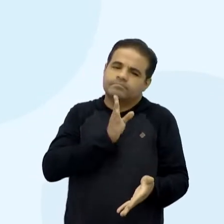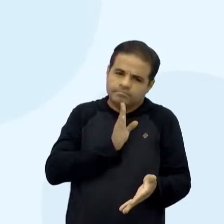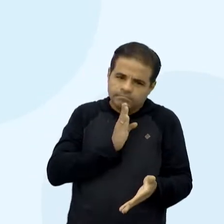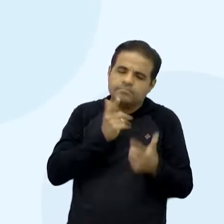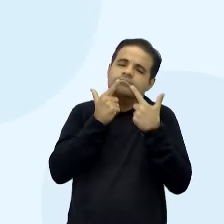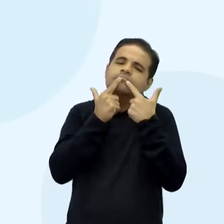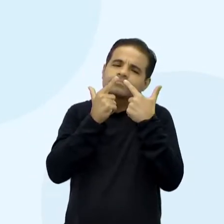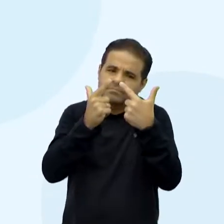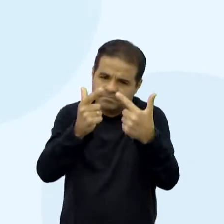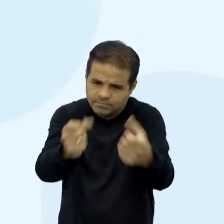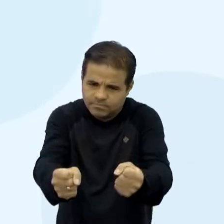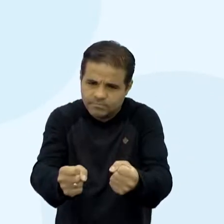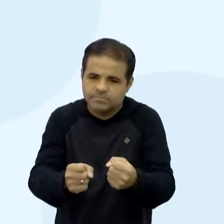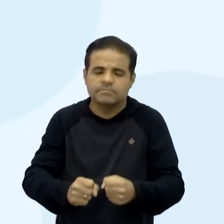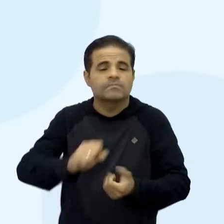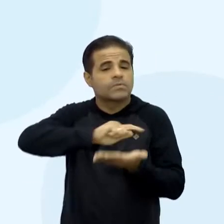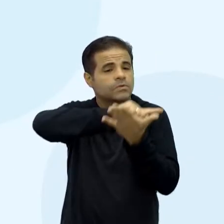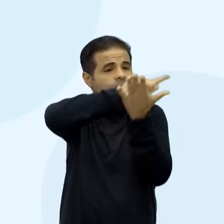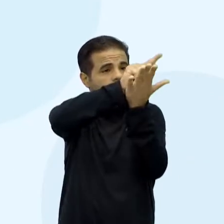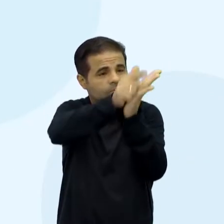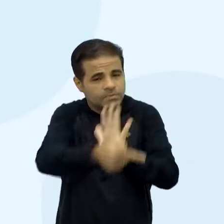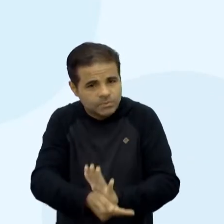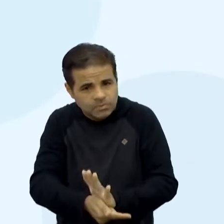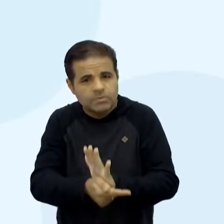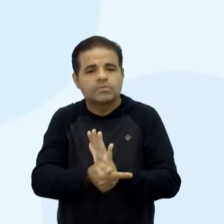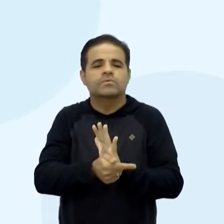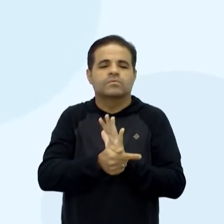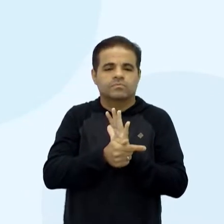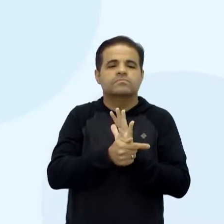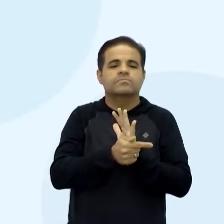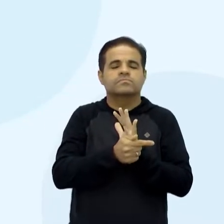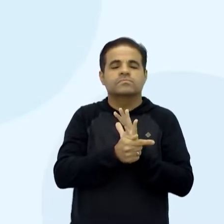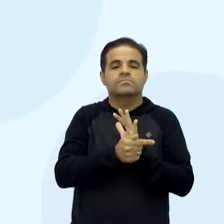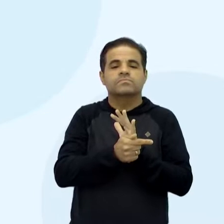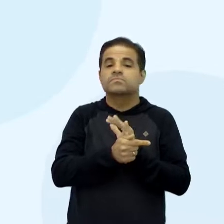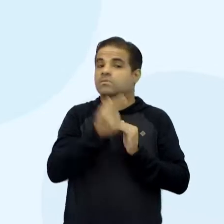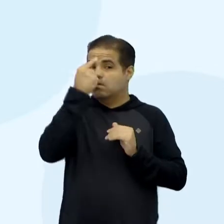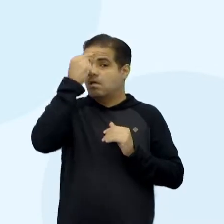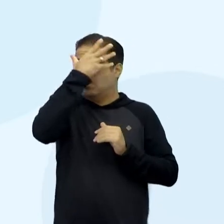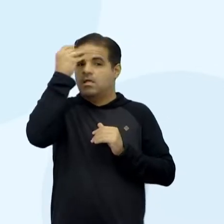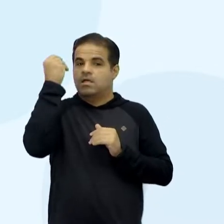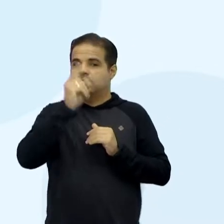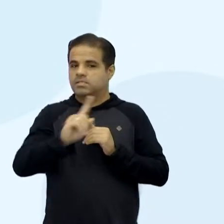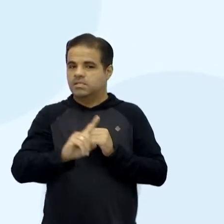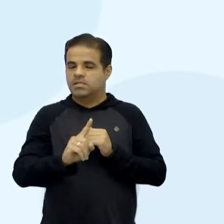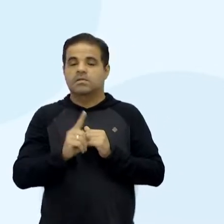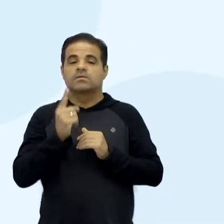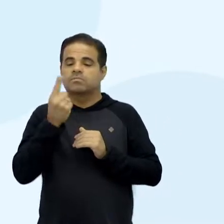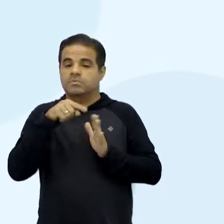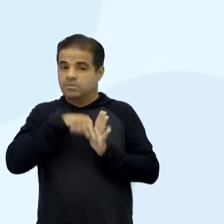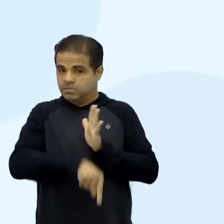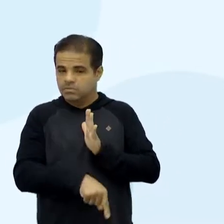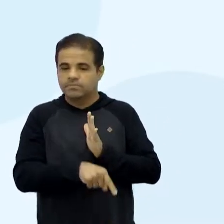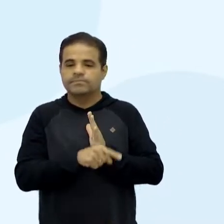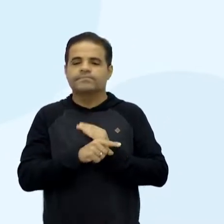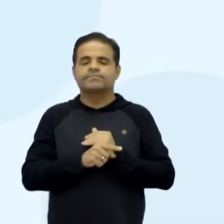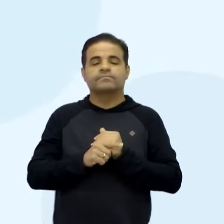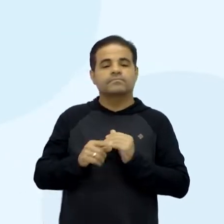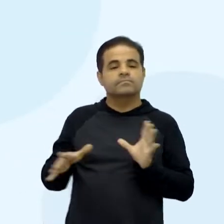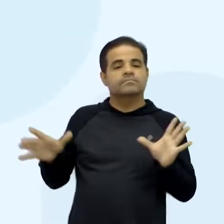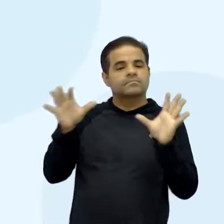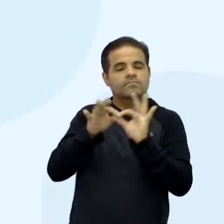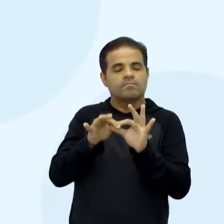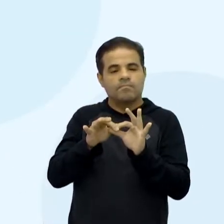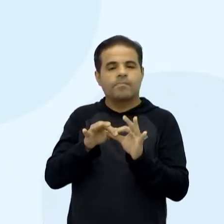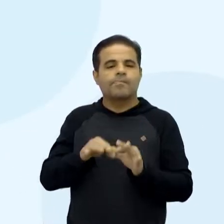a linguagem, né, do gênero aí meme, tá certo, gente? Não se esqueçam que o nosso aprofundamento está alinhado